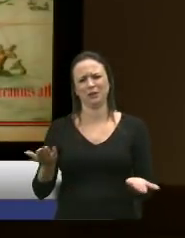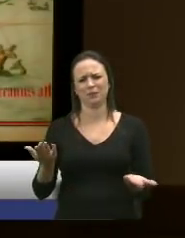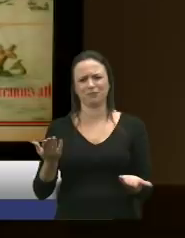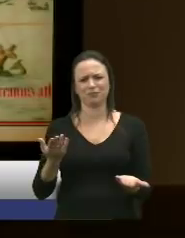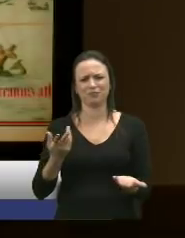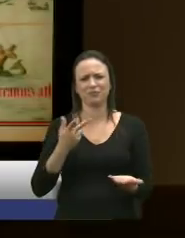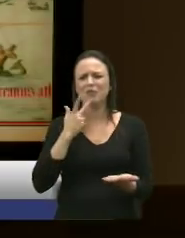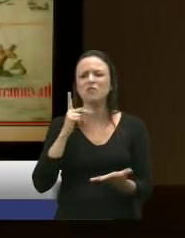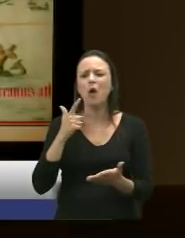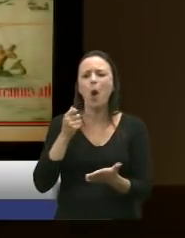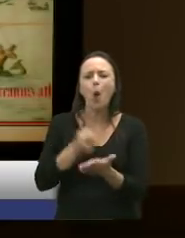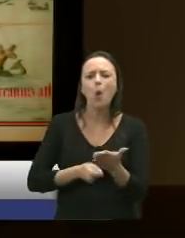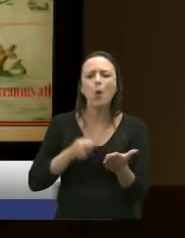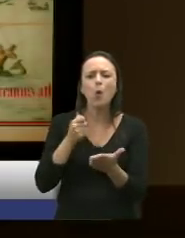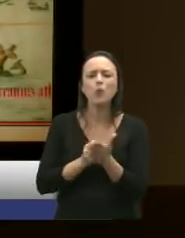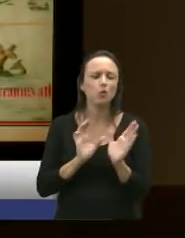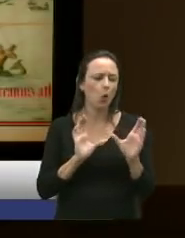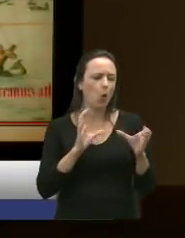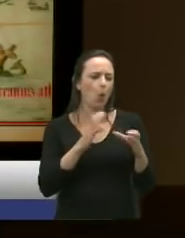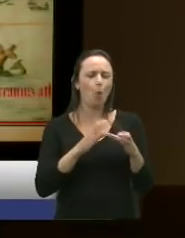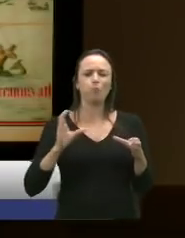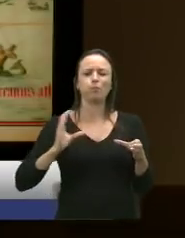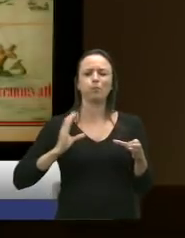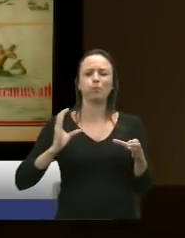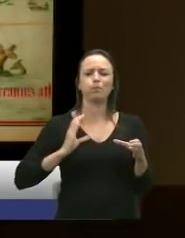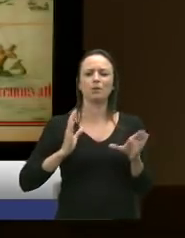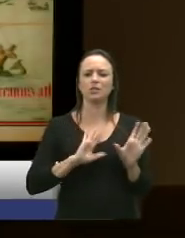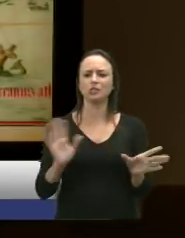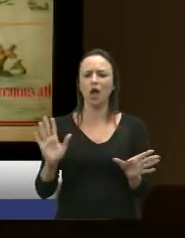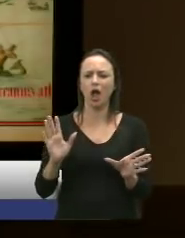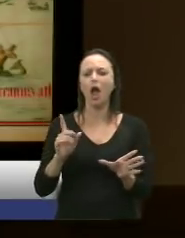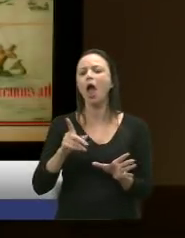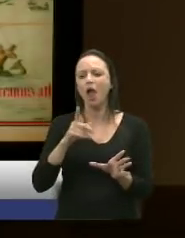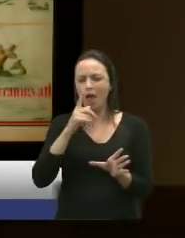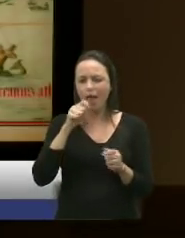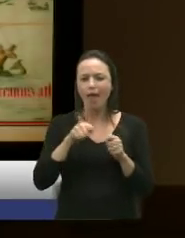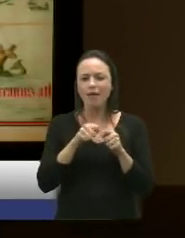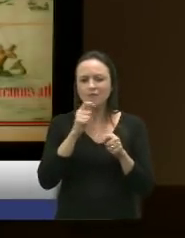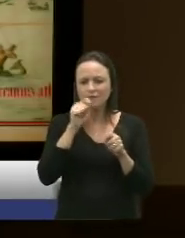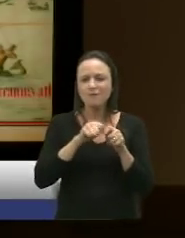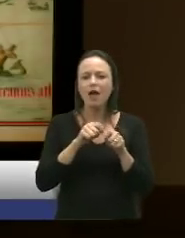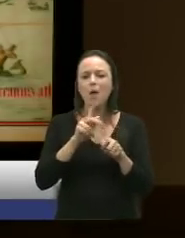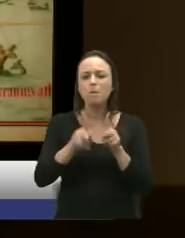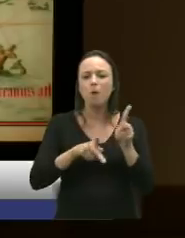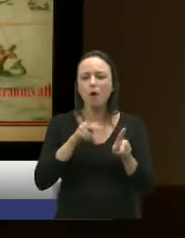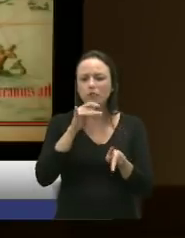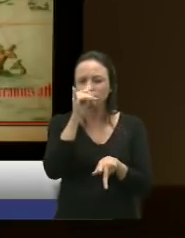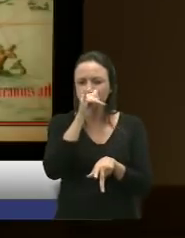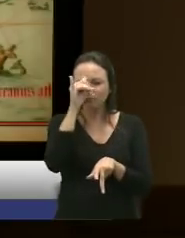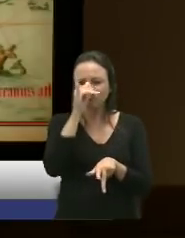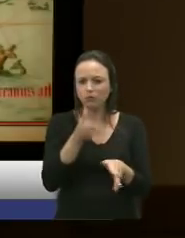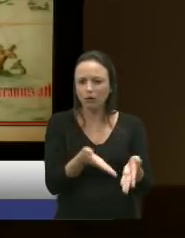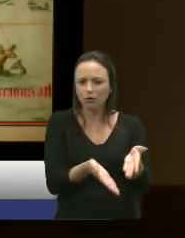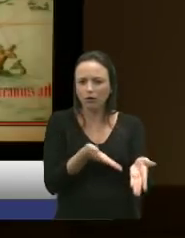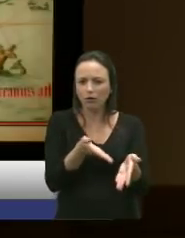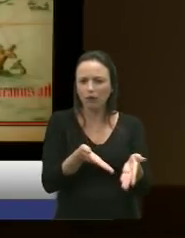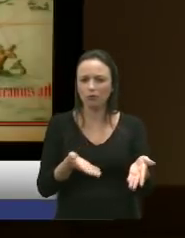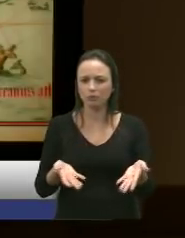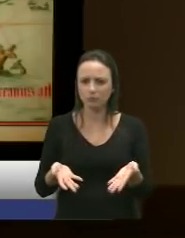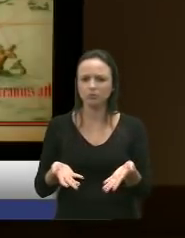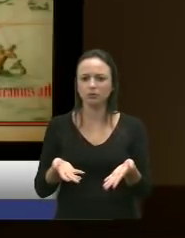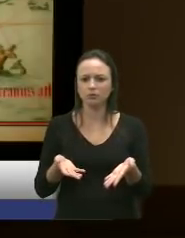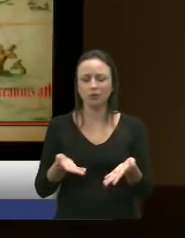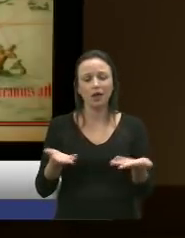mera luta da elite paulista, e o povo é manipulado nessa luta, que infelizmente é o que predomina nas